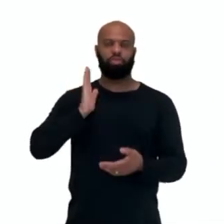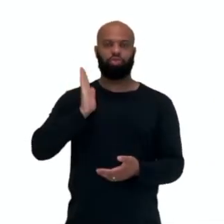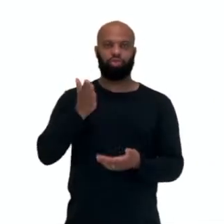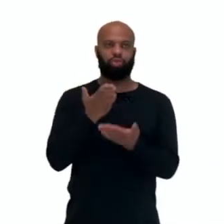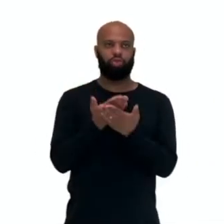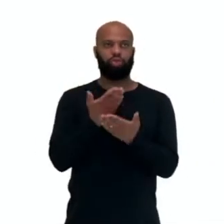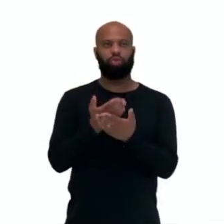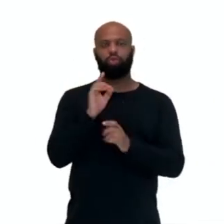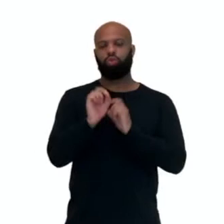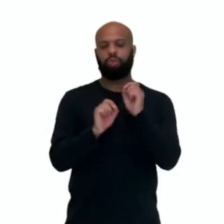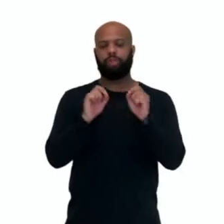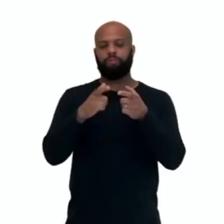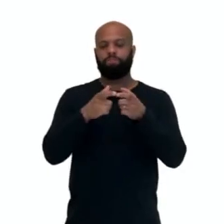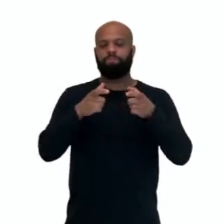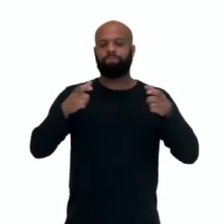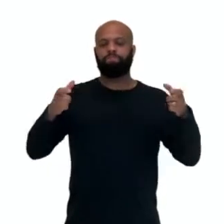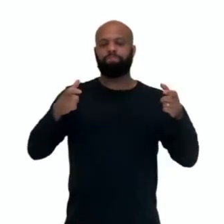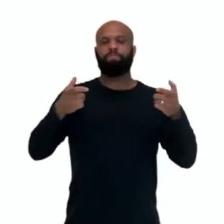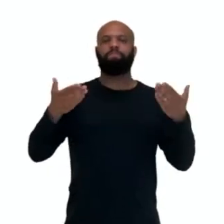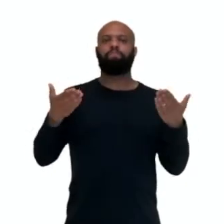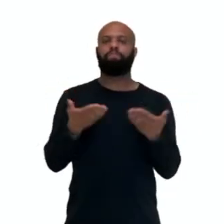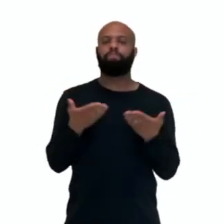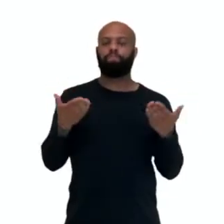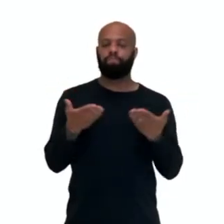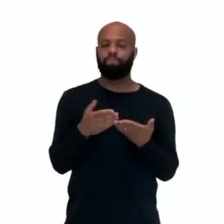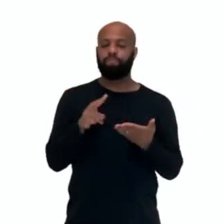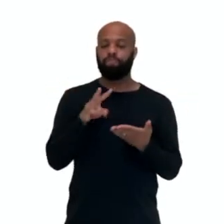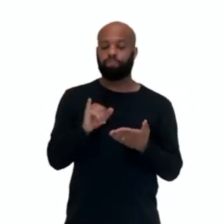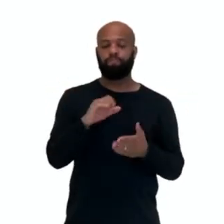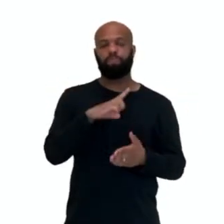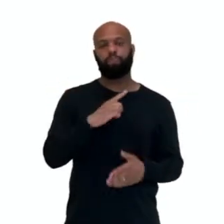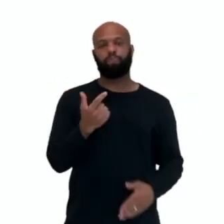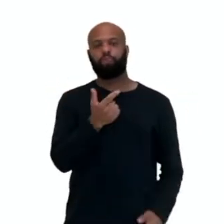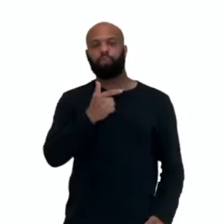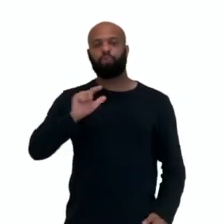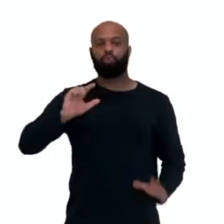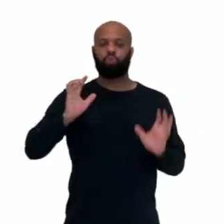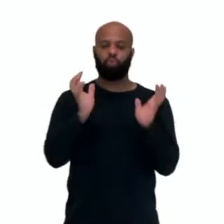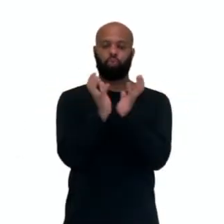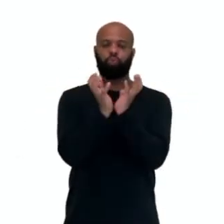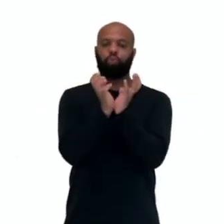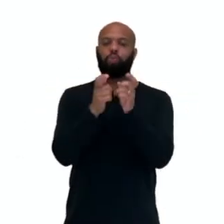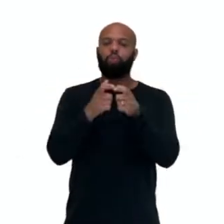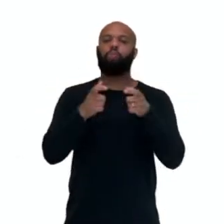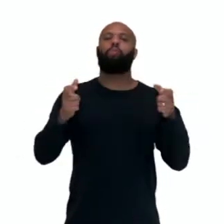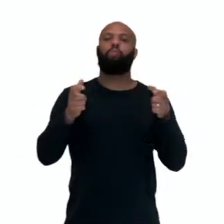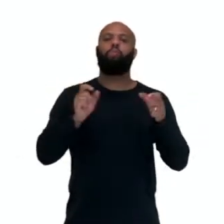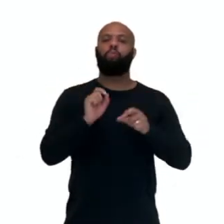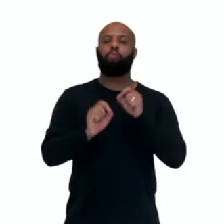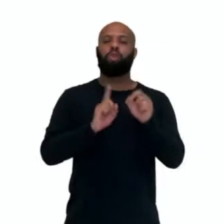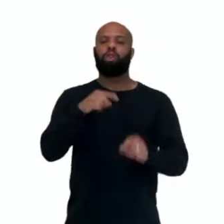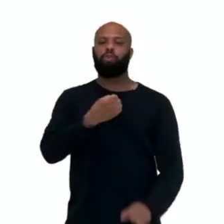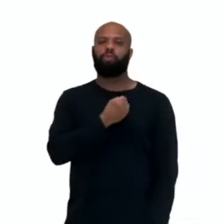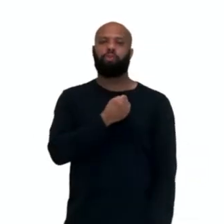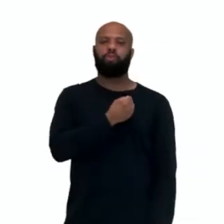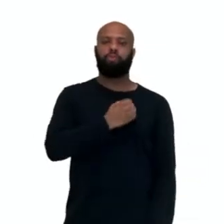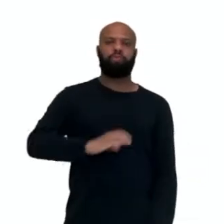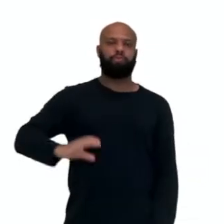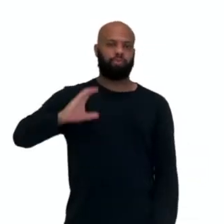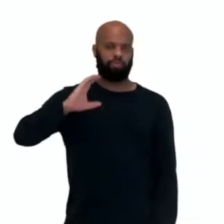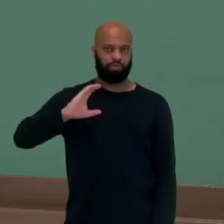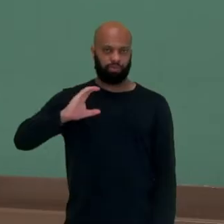gente ampliou um pouquinho, que a gente agora vai ter um conjunto um pouco maior, que é o conjunto dos números complexos,